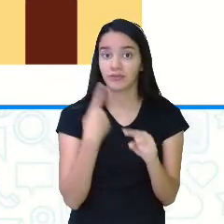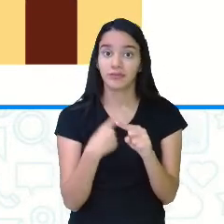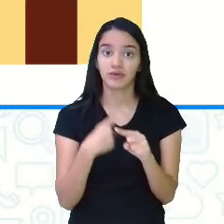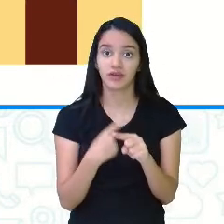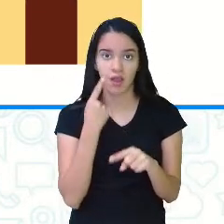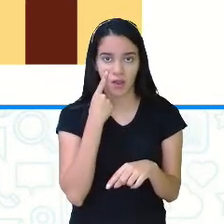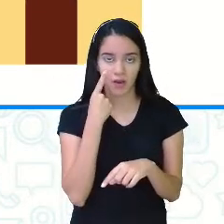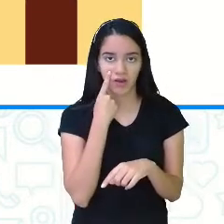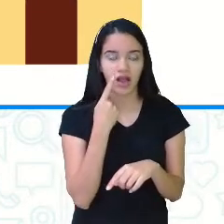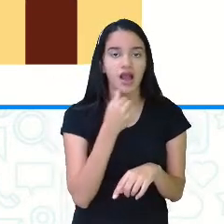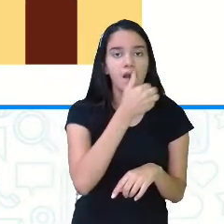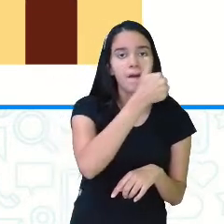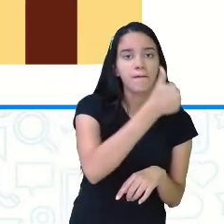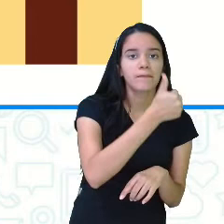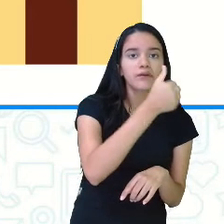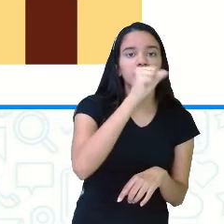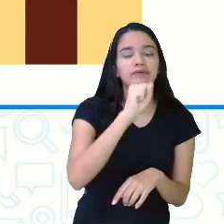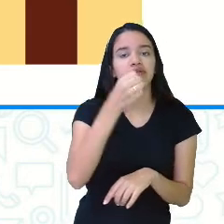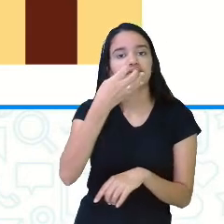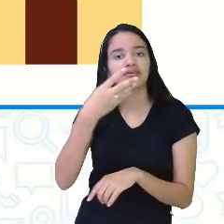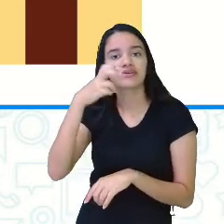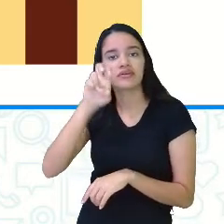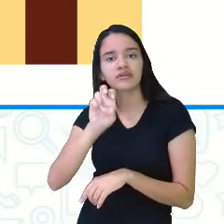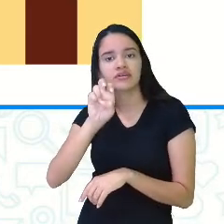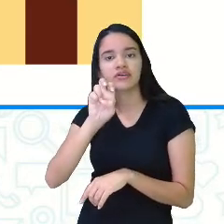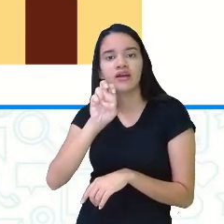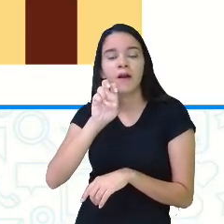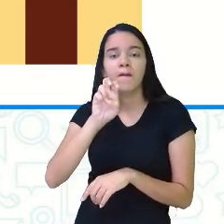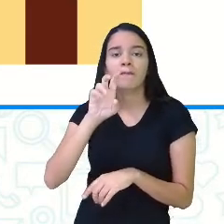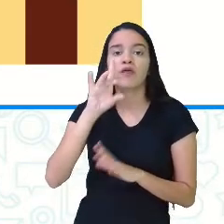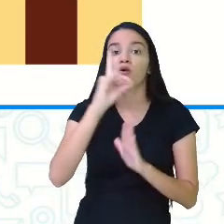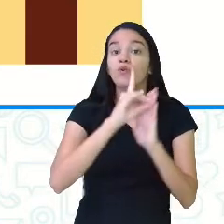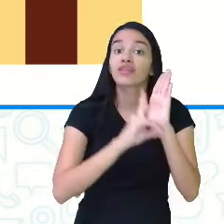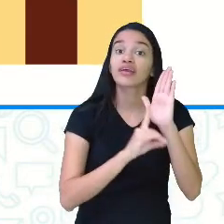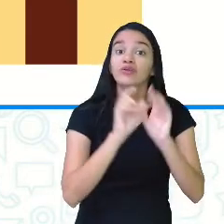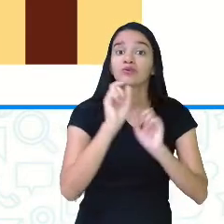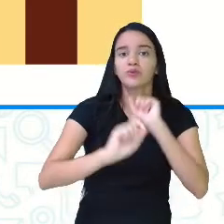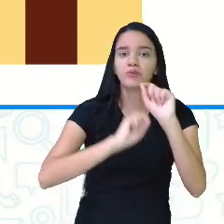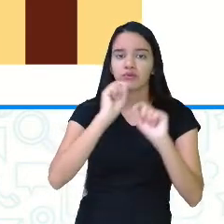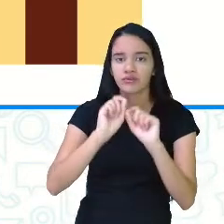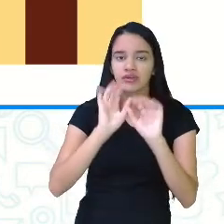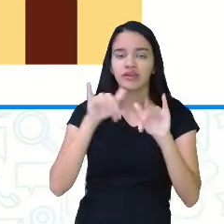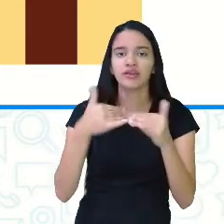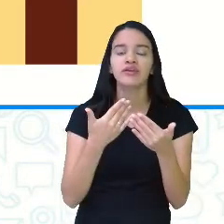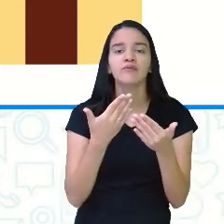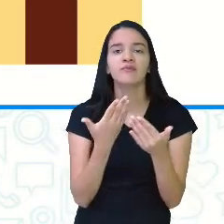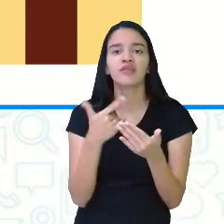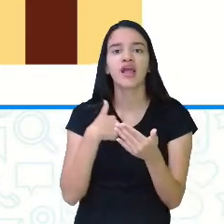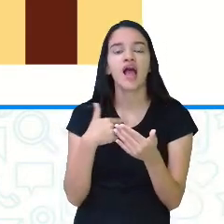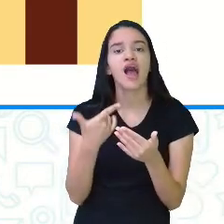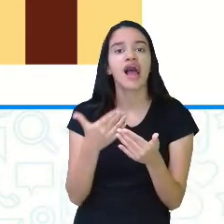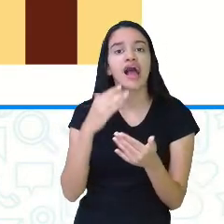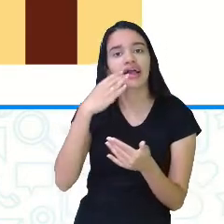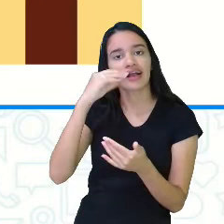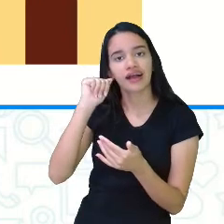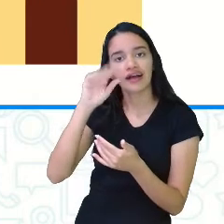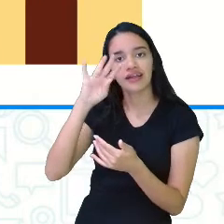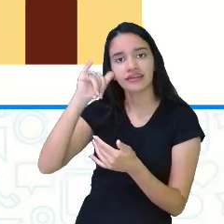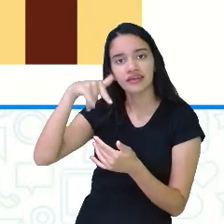só. Em 1845, decreta-se a regulamentação missionária, catequética